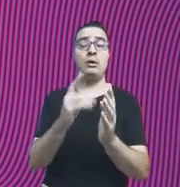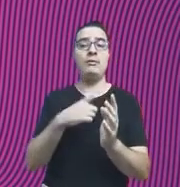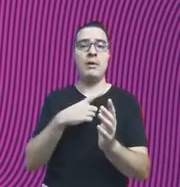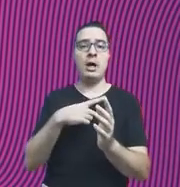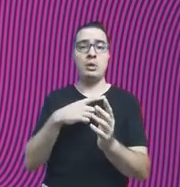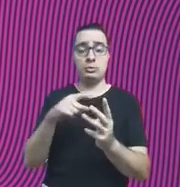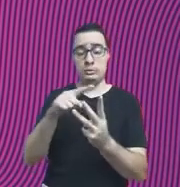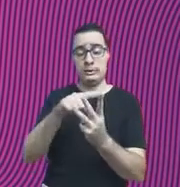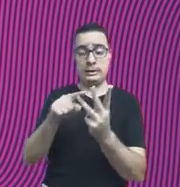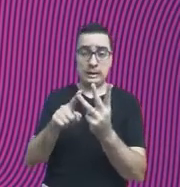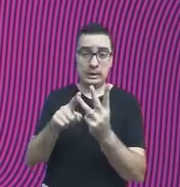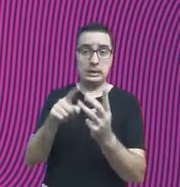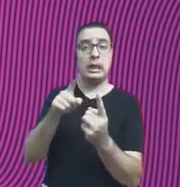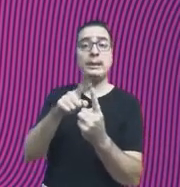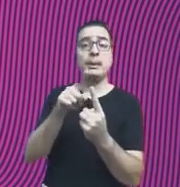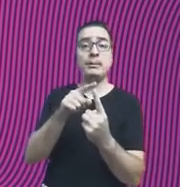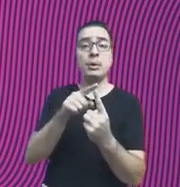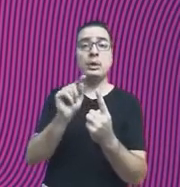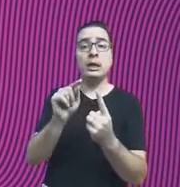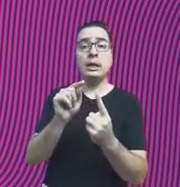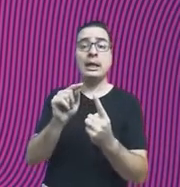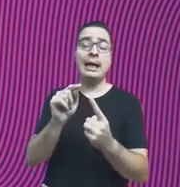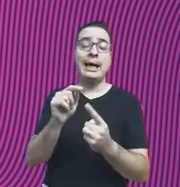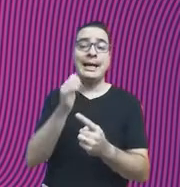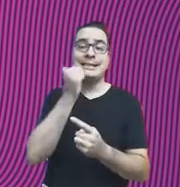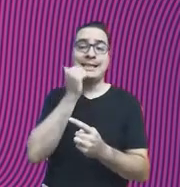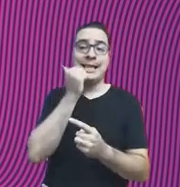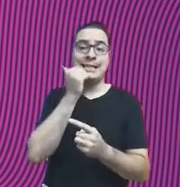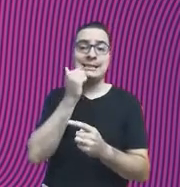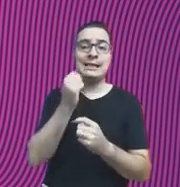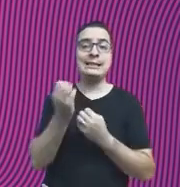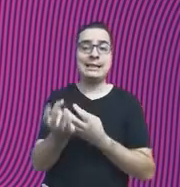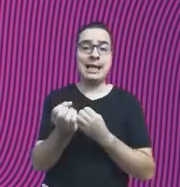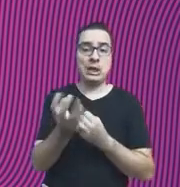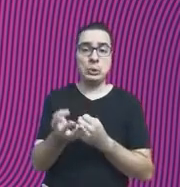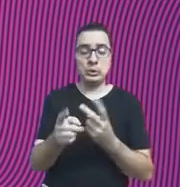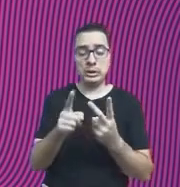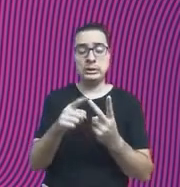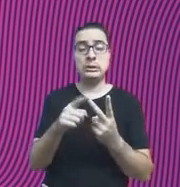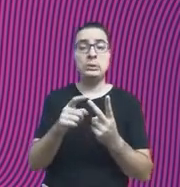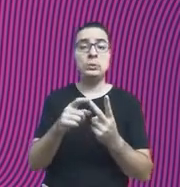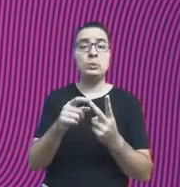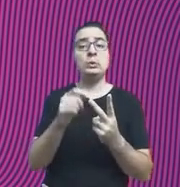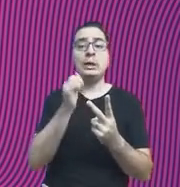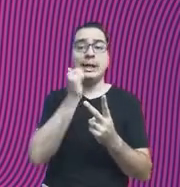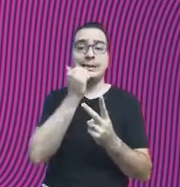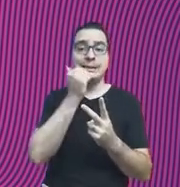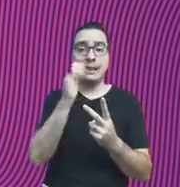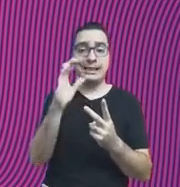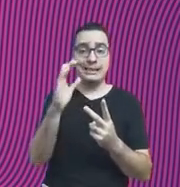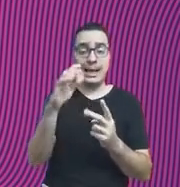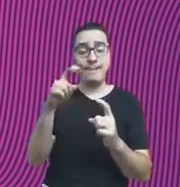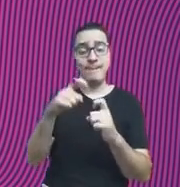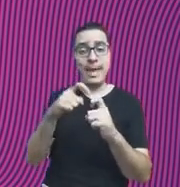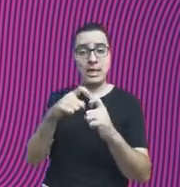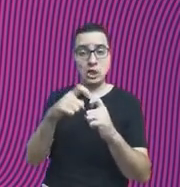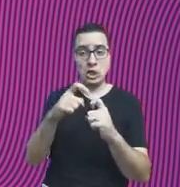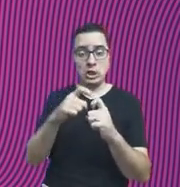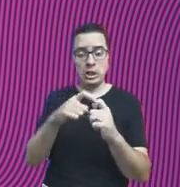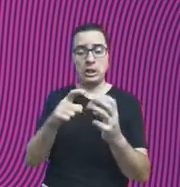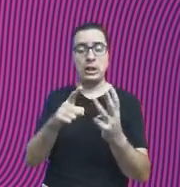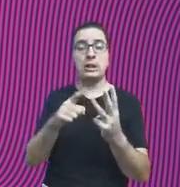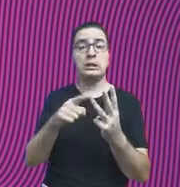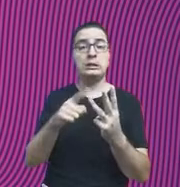primeira entidade é ciência de dados, a segunda entidade é ciência médica, e a terceira entidade são as tecnologias